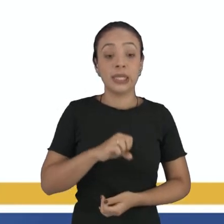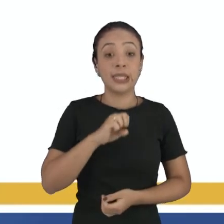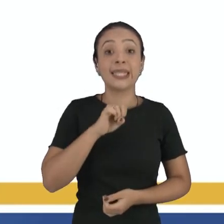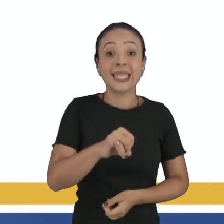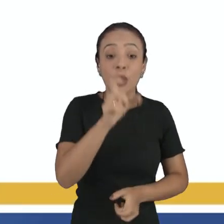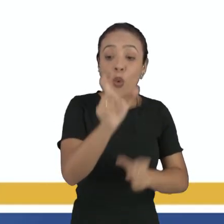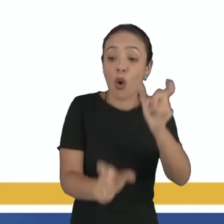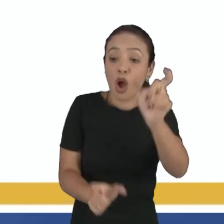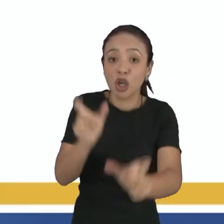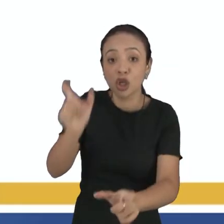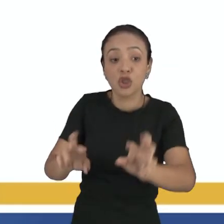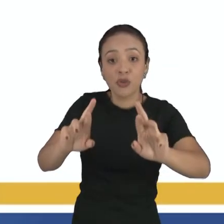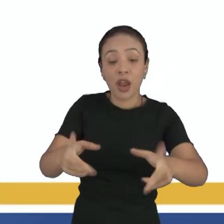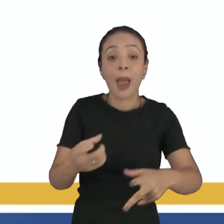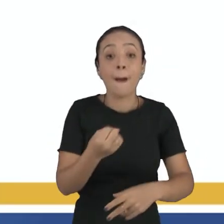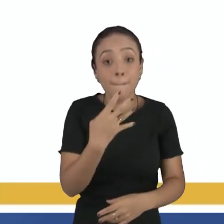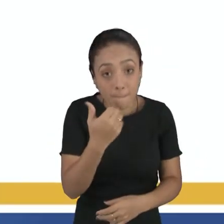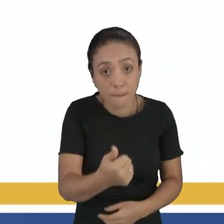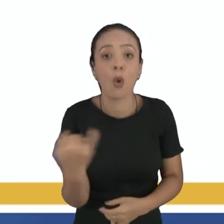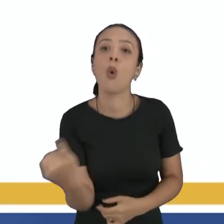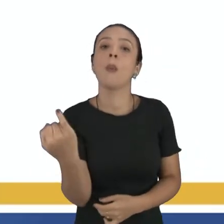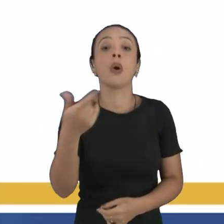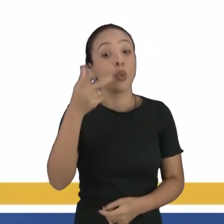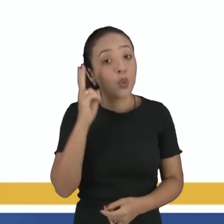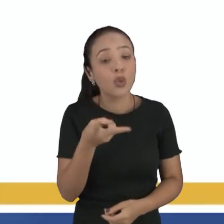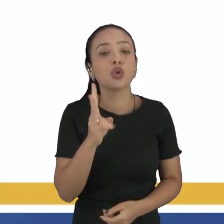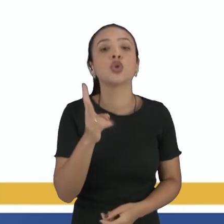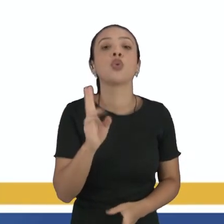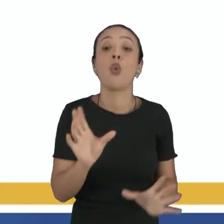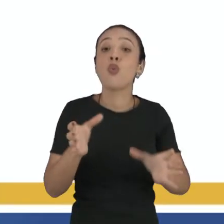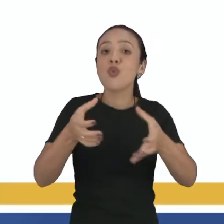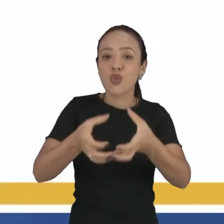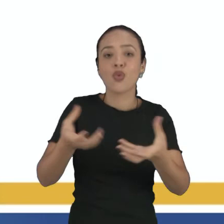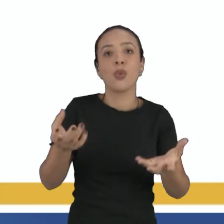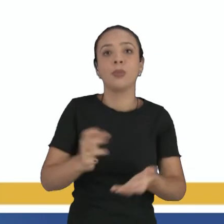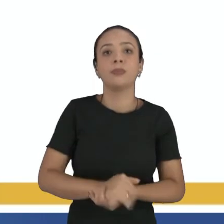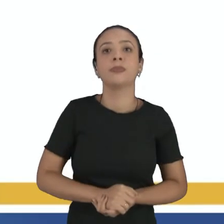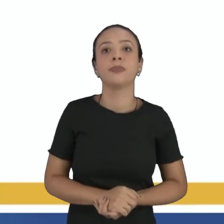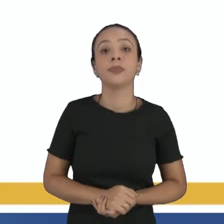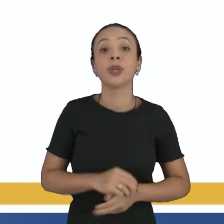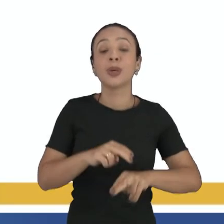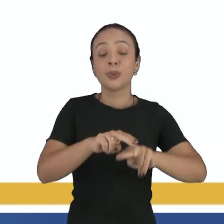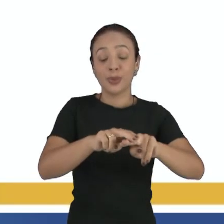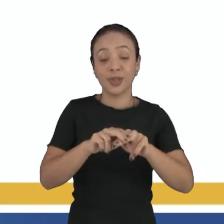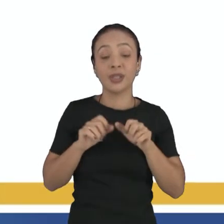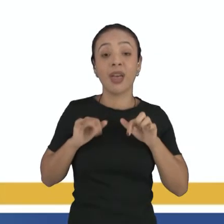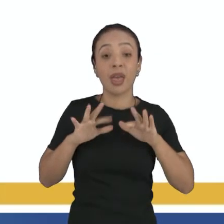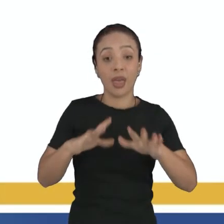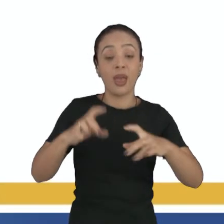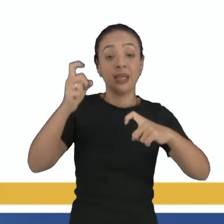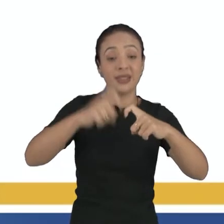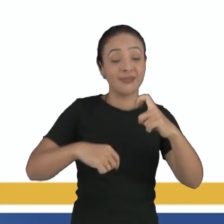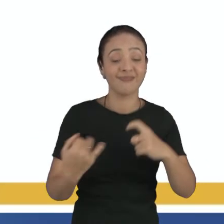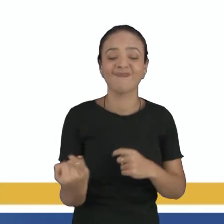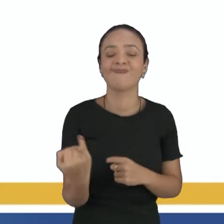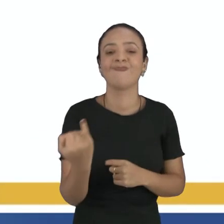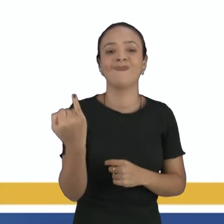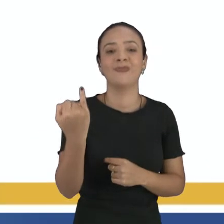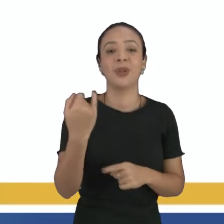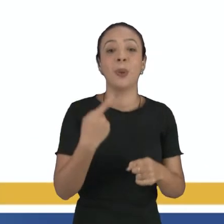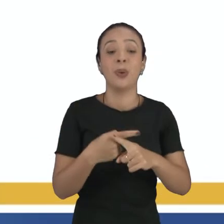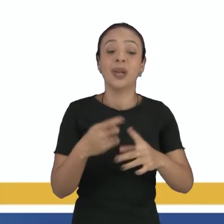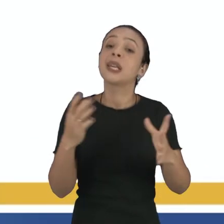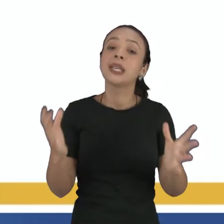fazem bem para a perpetuação da espécie em uma população, tá bom? Essa é a mensagem final. Por isso que a reprodução sexuada ela é tão importante, ela